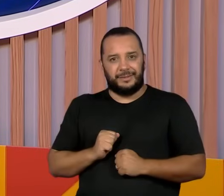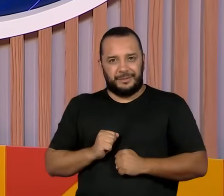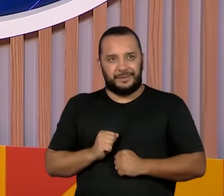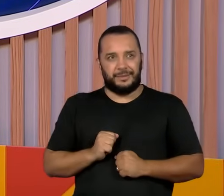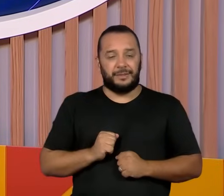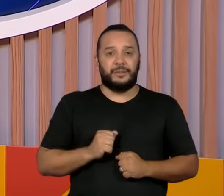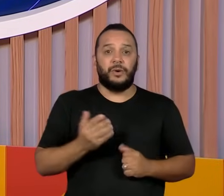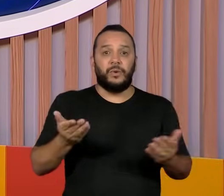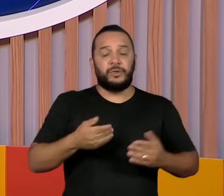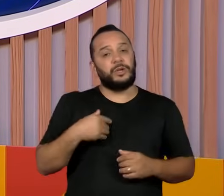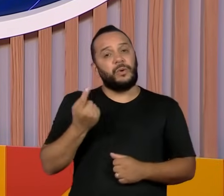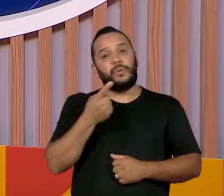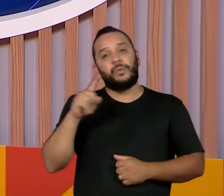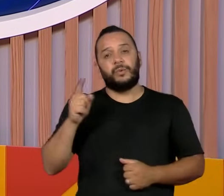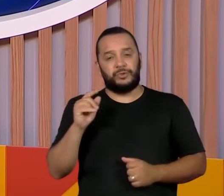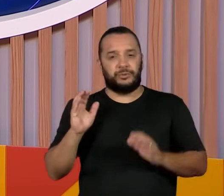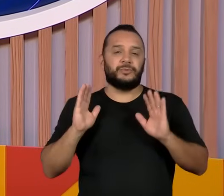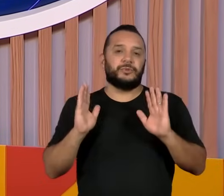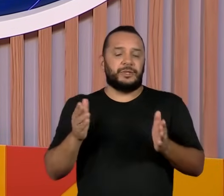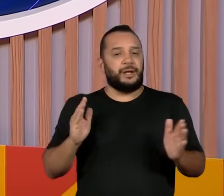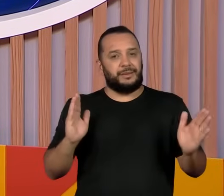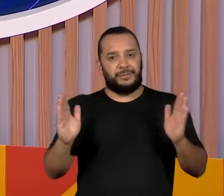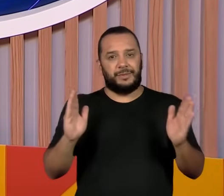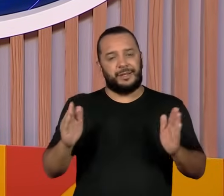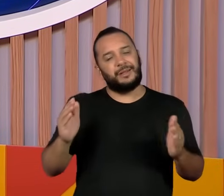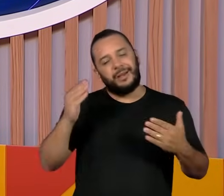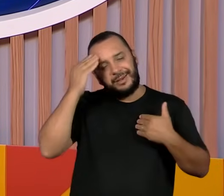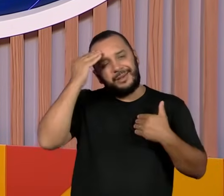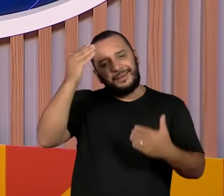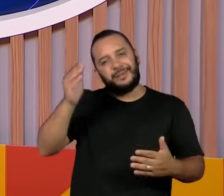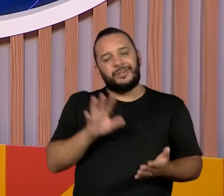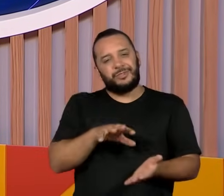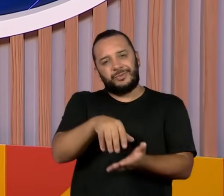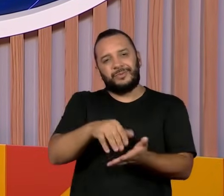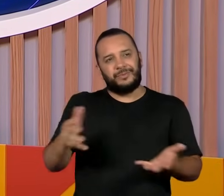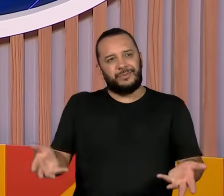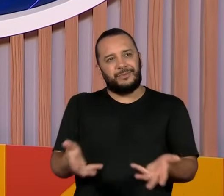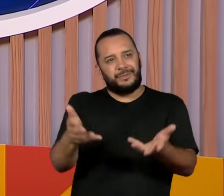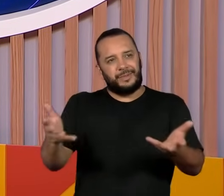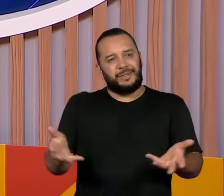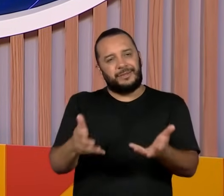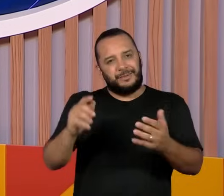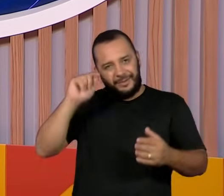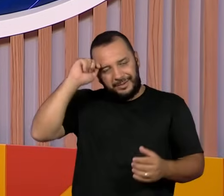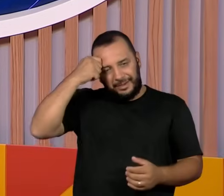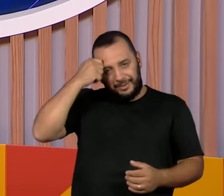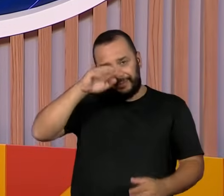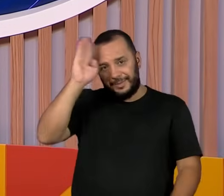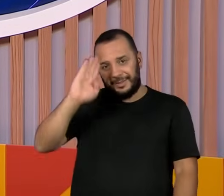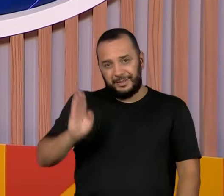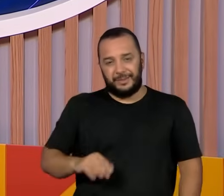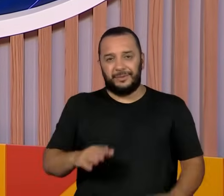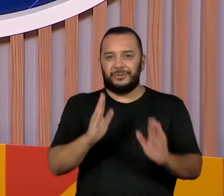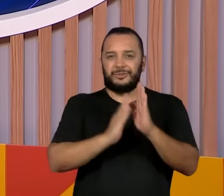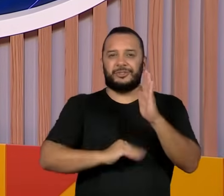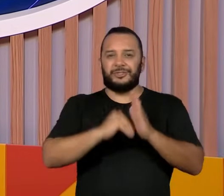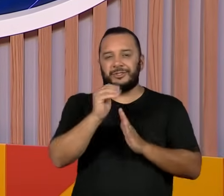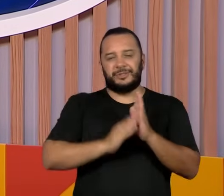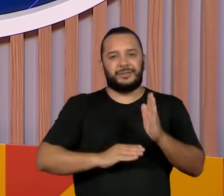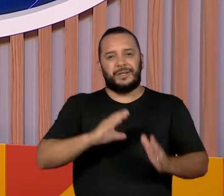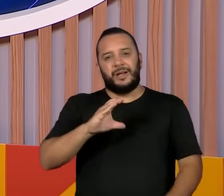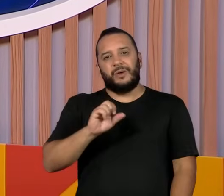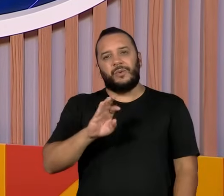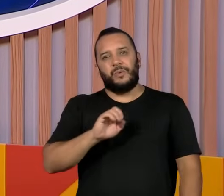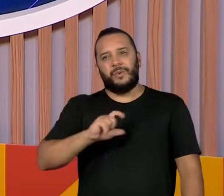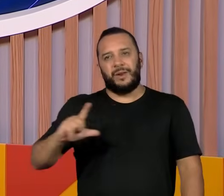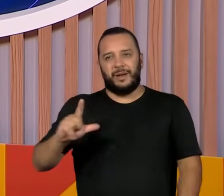último programa dessa temporada. Eu quero muito agradecer ao Instituto de Fomento à Arquitetura Afro-Brasileira e às Tintas Coral por